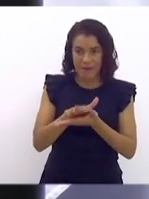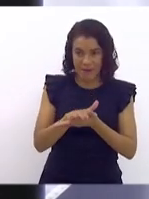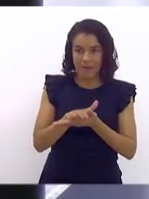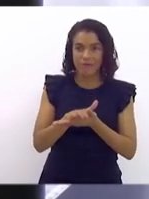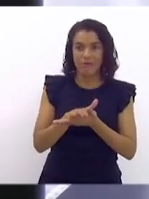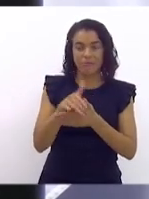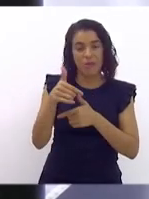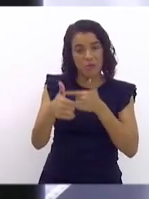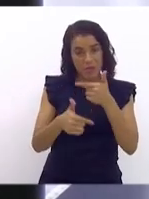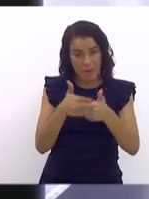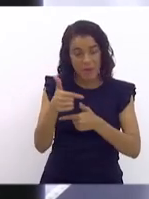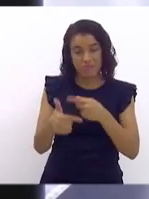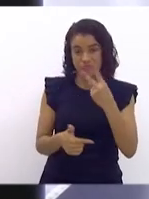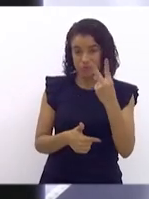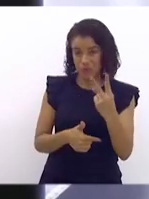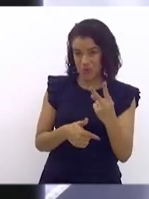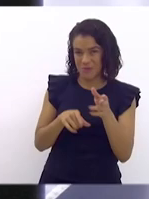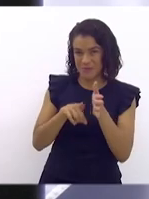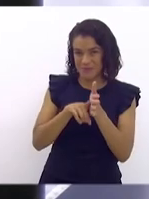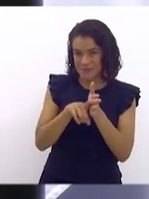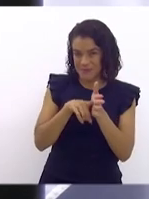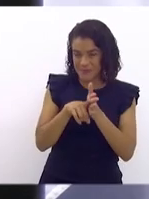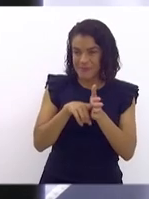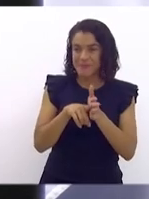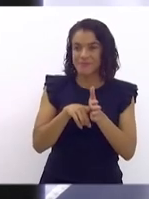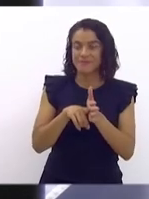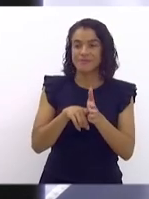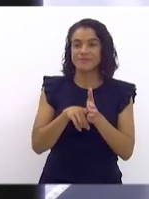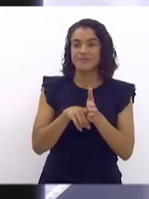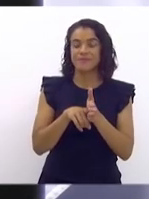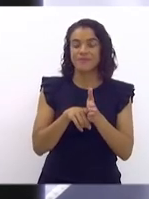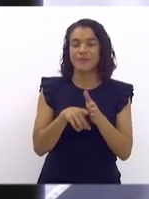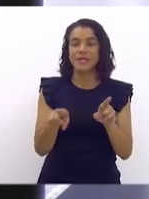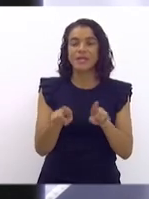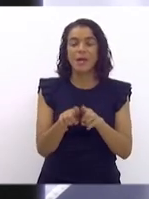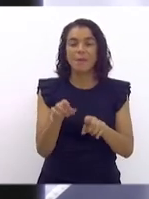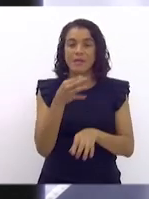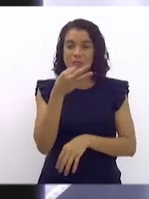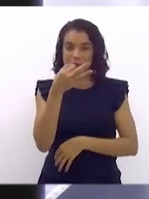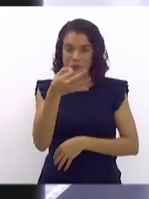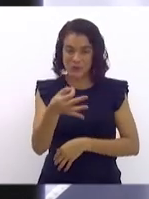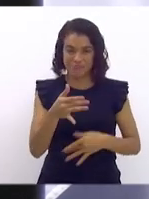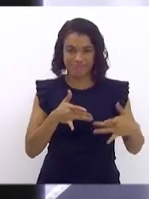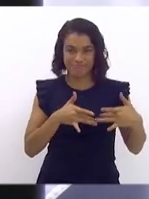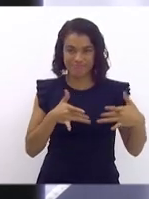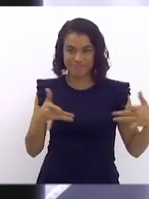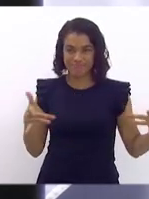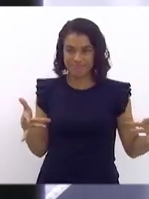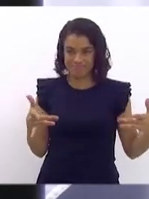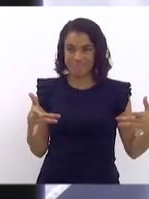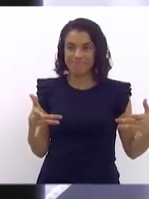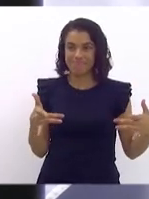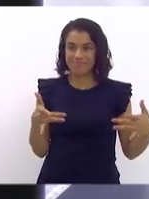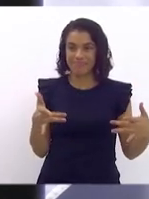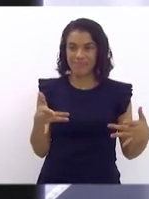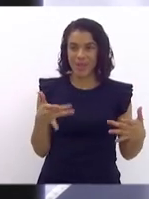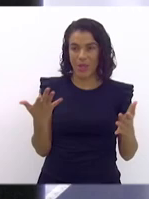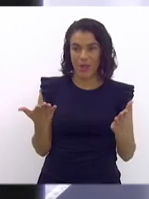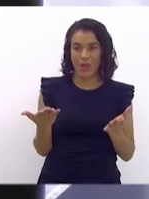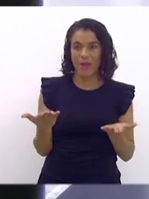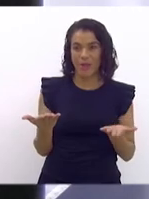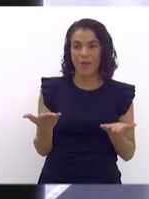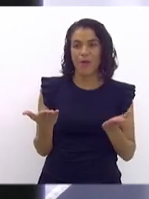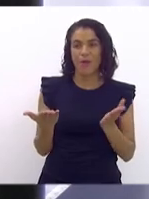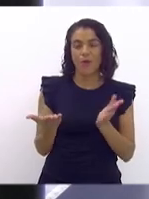o trabalho de duas pesquisadoras, e isso fazia aqui uma sugestão fraterna, que